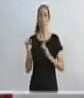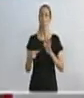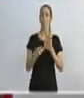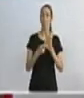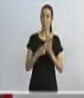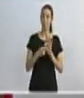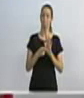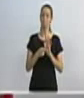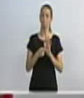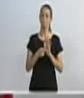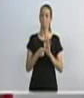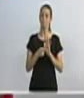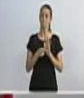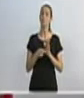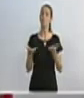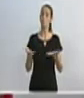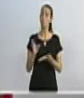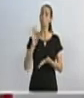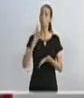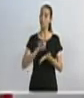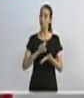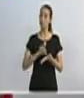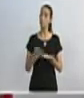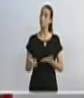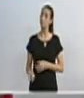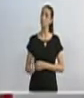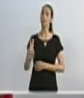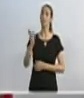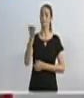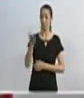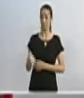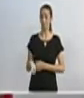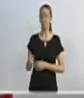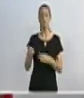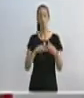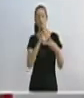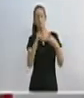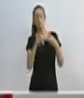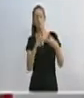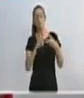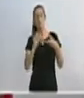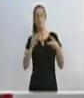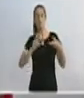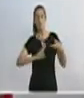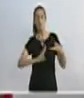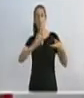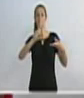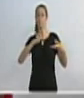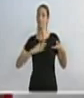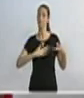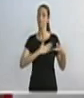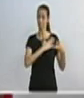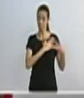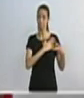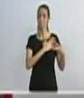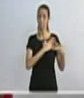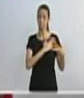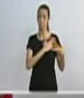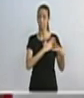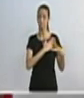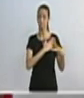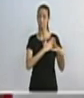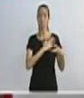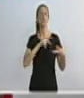que eu acho que hoje está sendo coroada. E aí vem a terceira vertente, que é aquela falar em nome do prefeito. E o prefeito